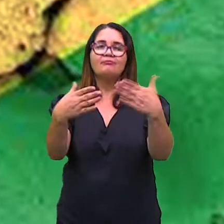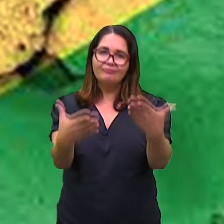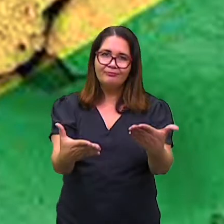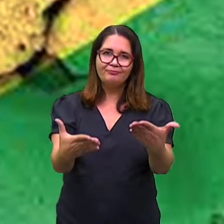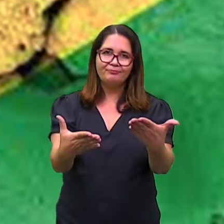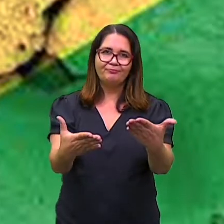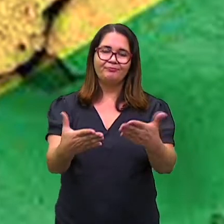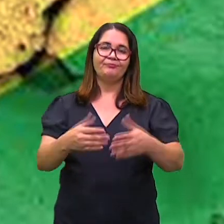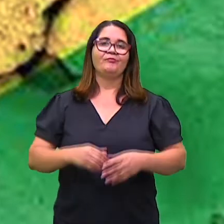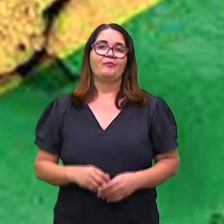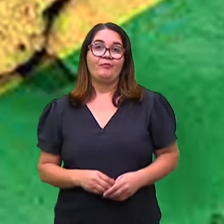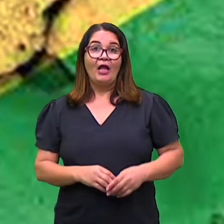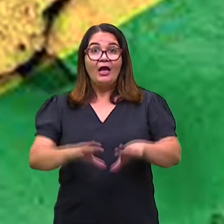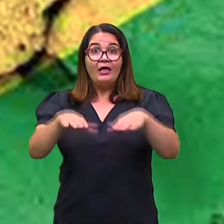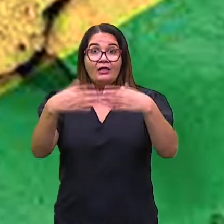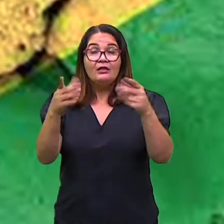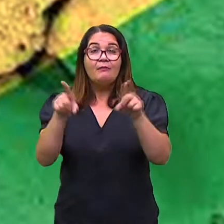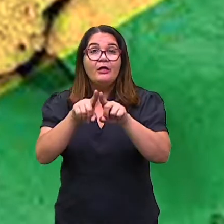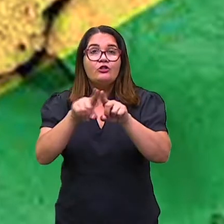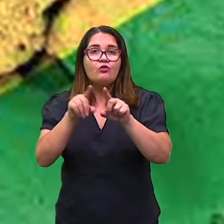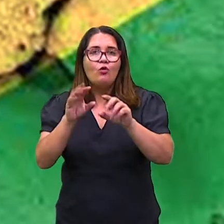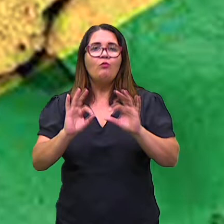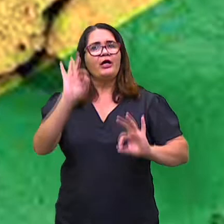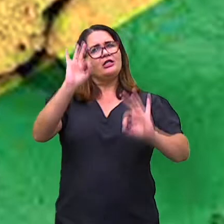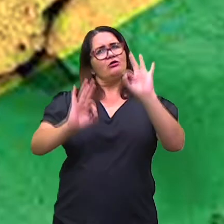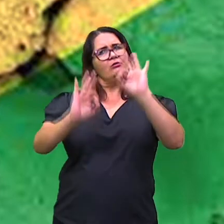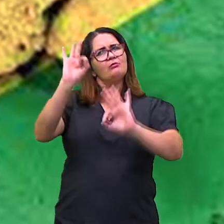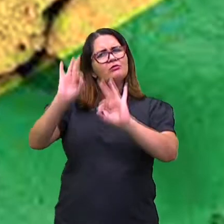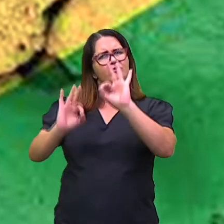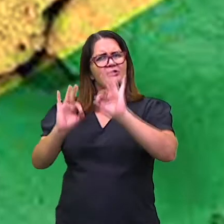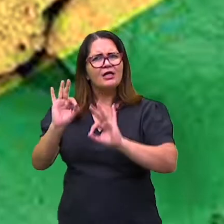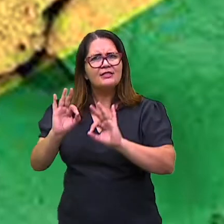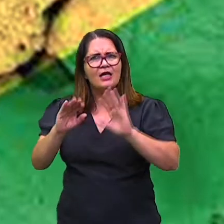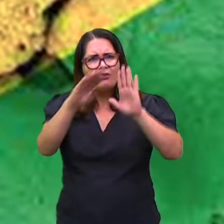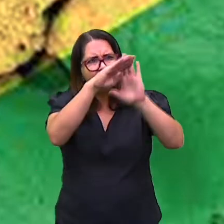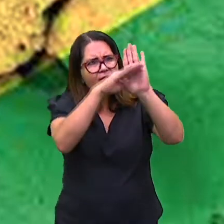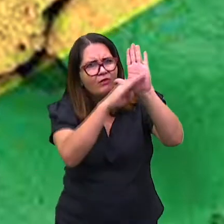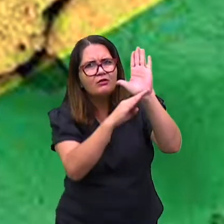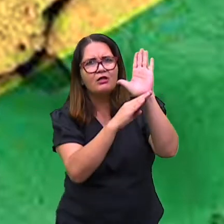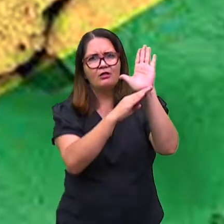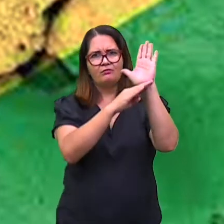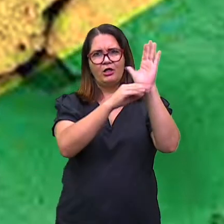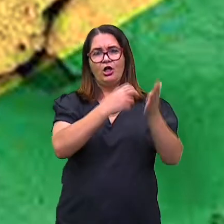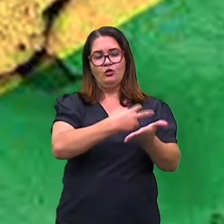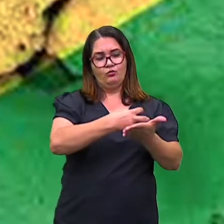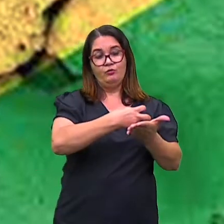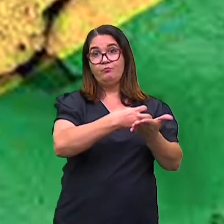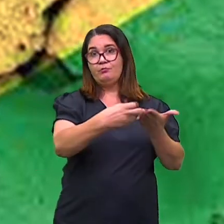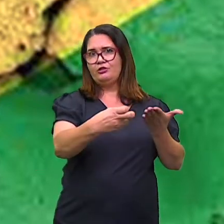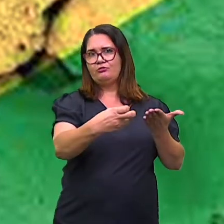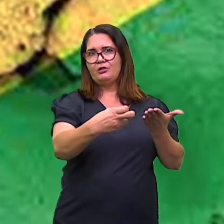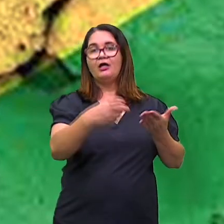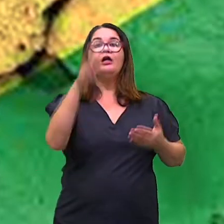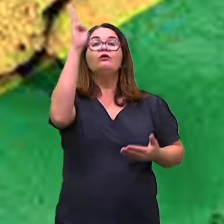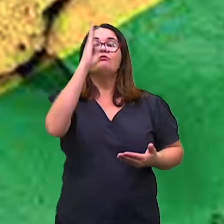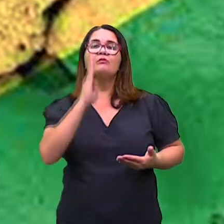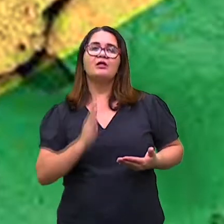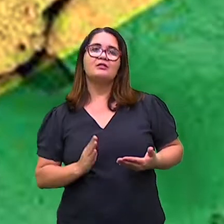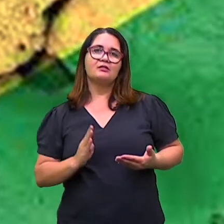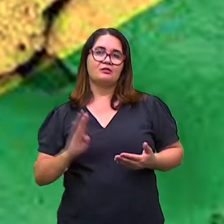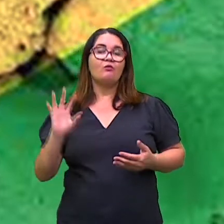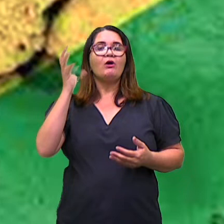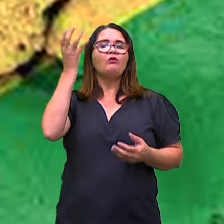eles. O procedimento de impeachment no Brasil estabelece atualmente o período máximo